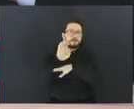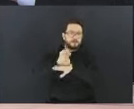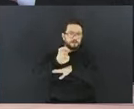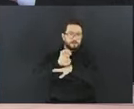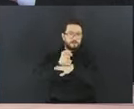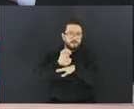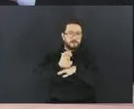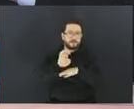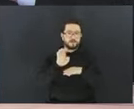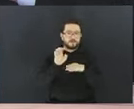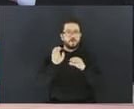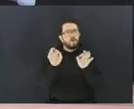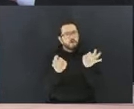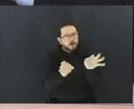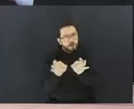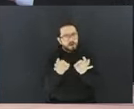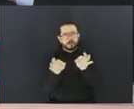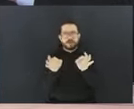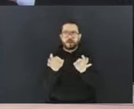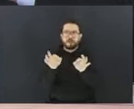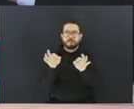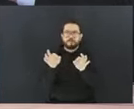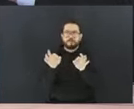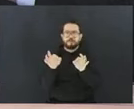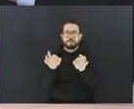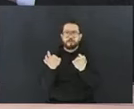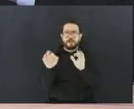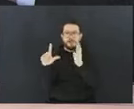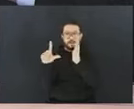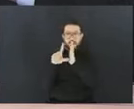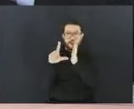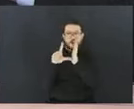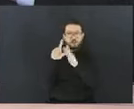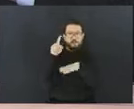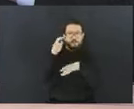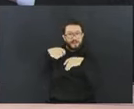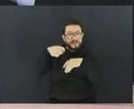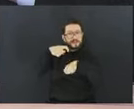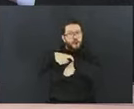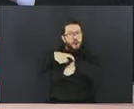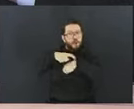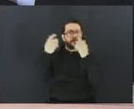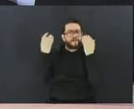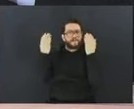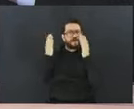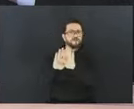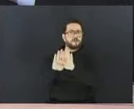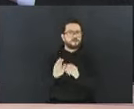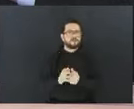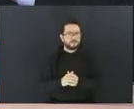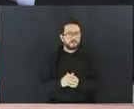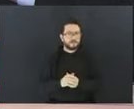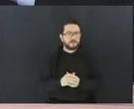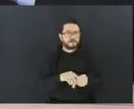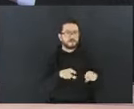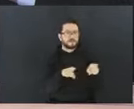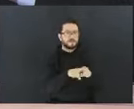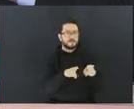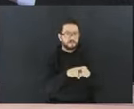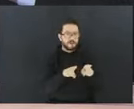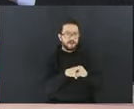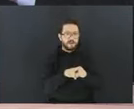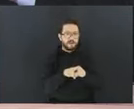um horário de fechamento desses estabelecimentos. Da proibição também, não é, Goulart, do consumo de bebida alcoólica